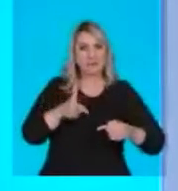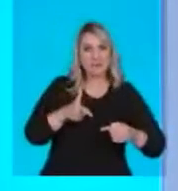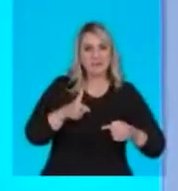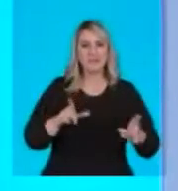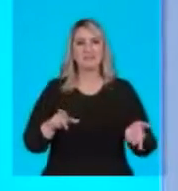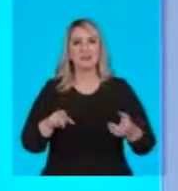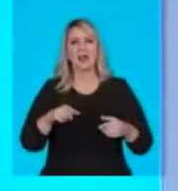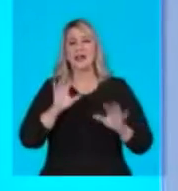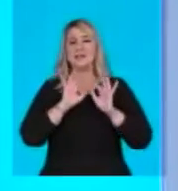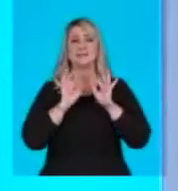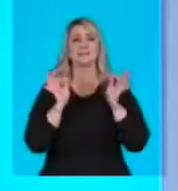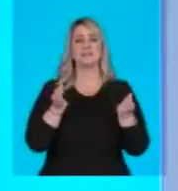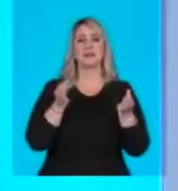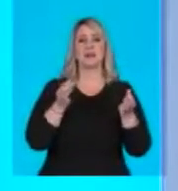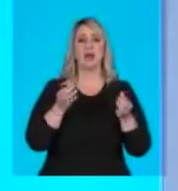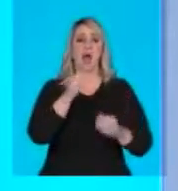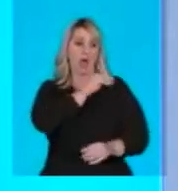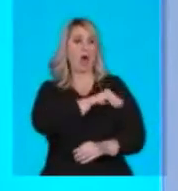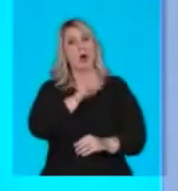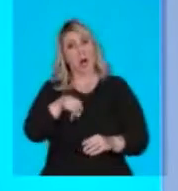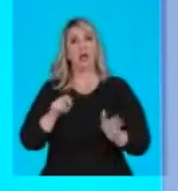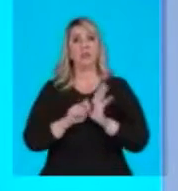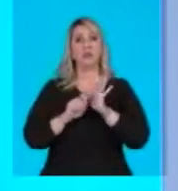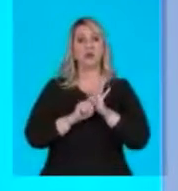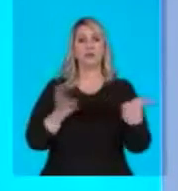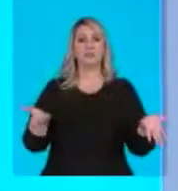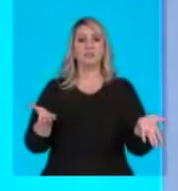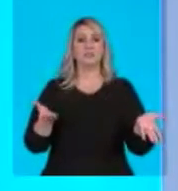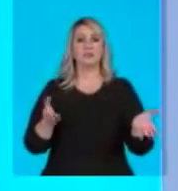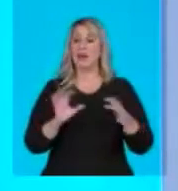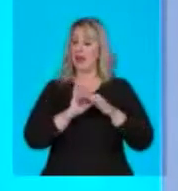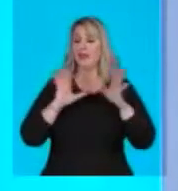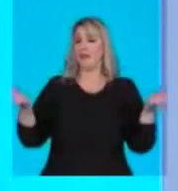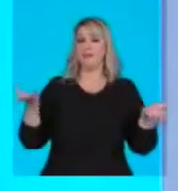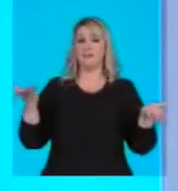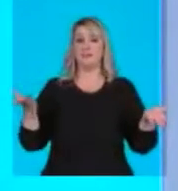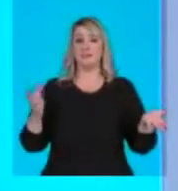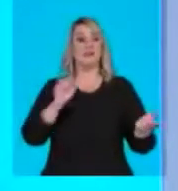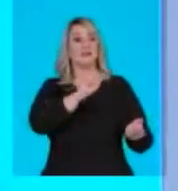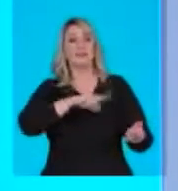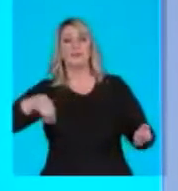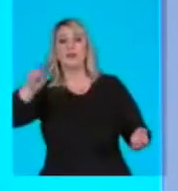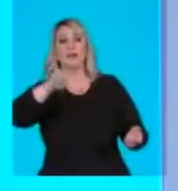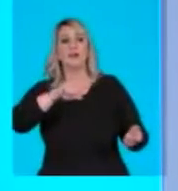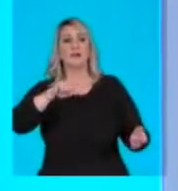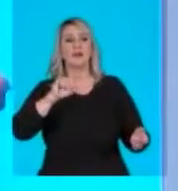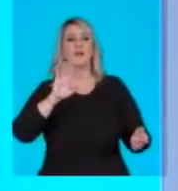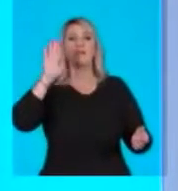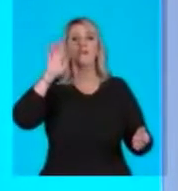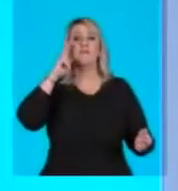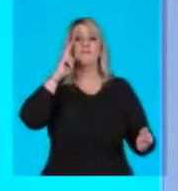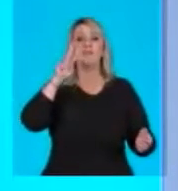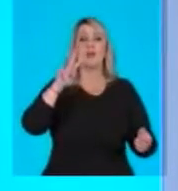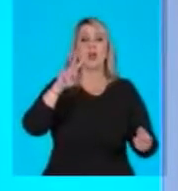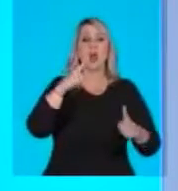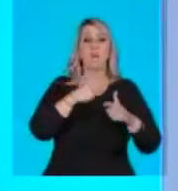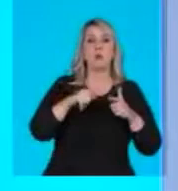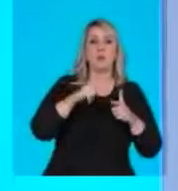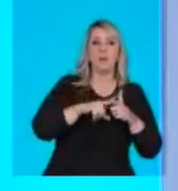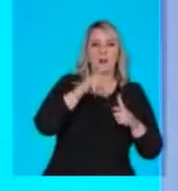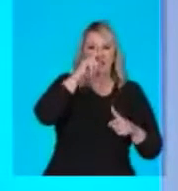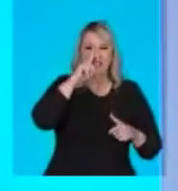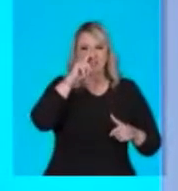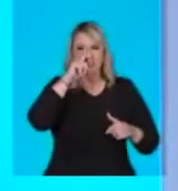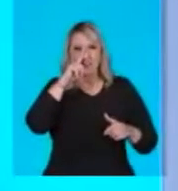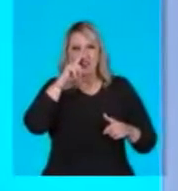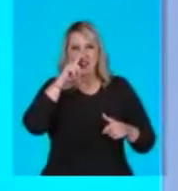e é muito simples o álcool é uma droga e uma droga legalizada alguém em sã consciência prevê a criminalização do álcool como forma